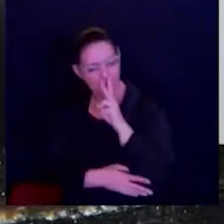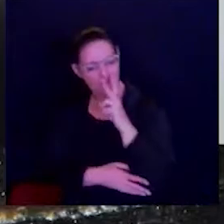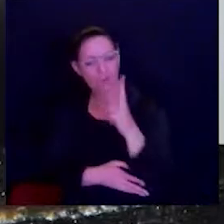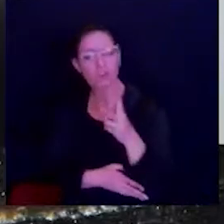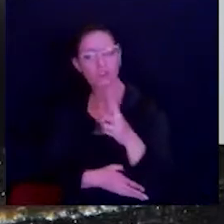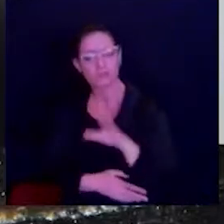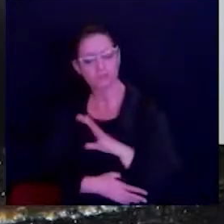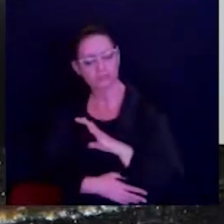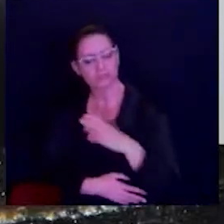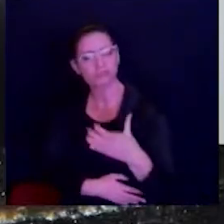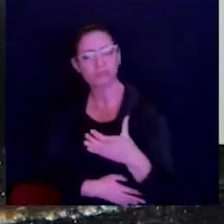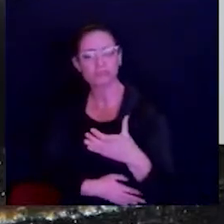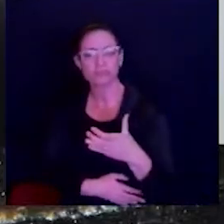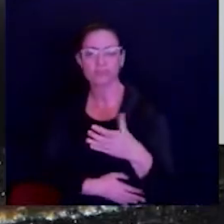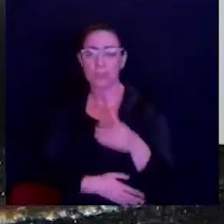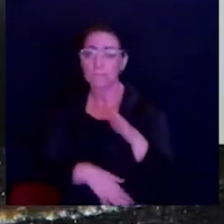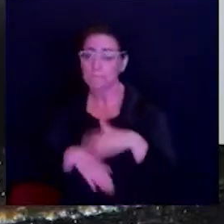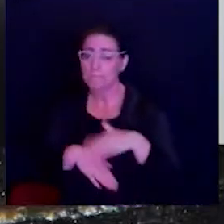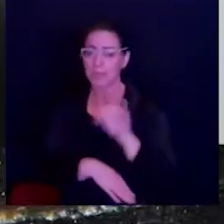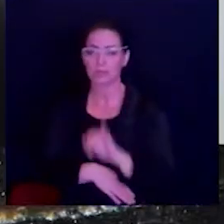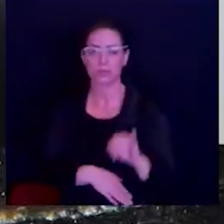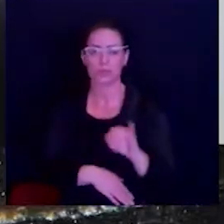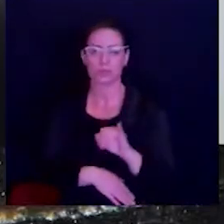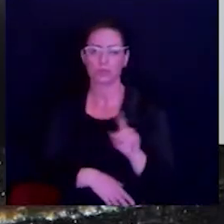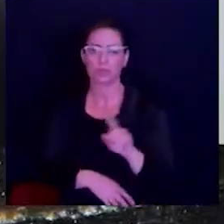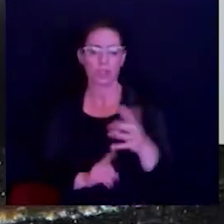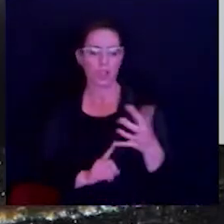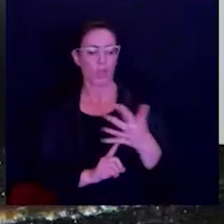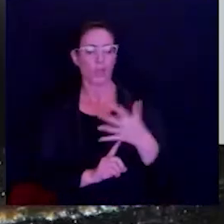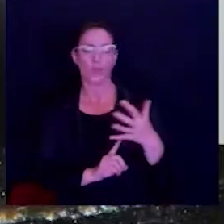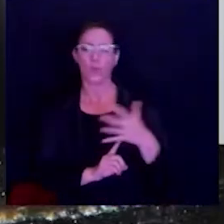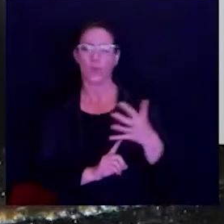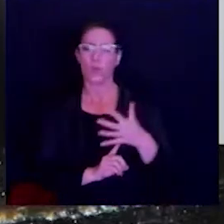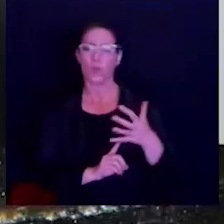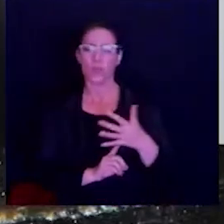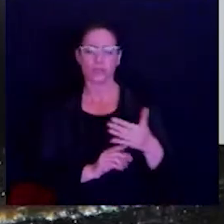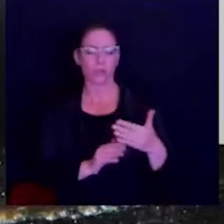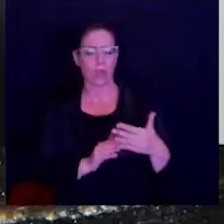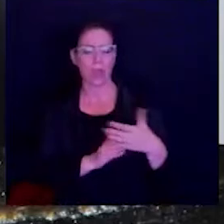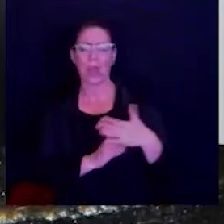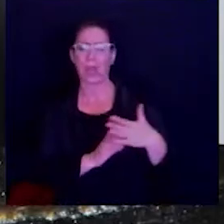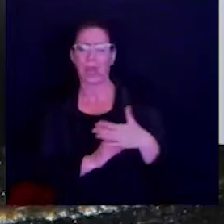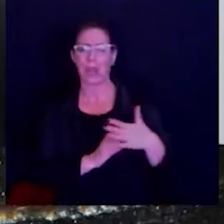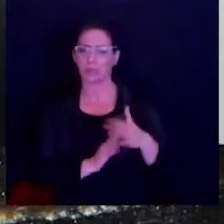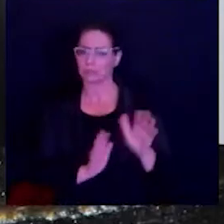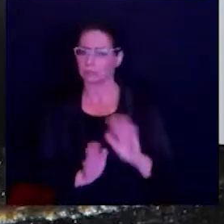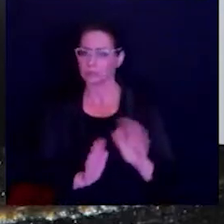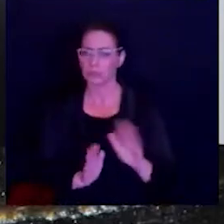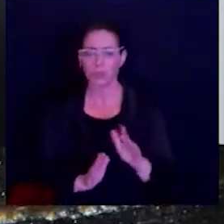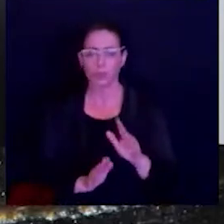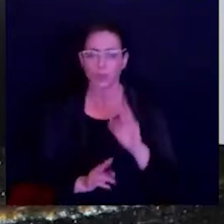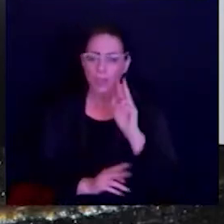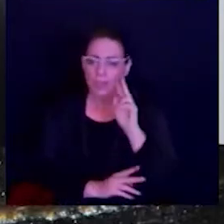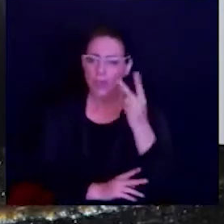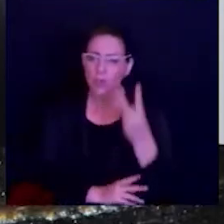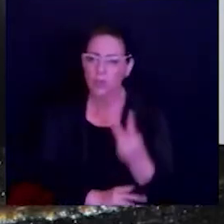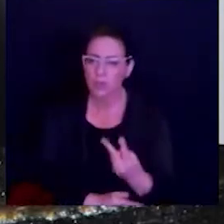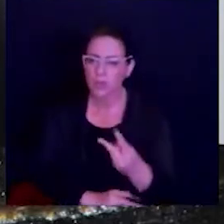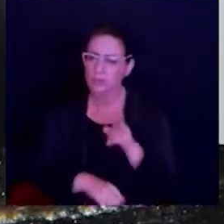importante, não permitam que ninguém limite vocês. Reconheçam e cuidem de quem vocês